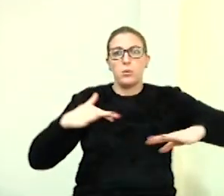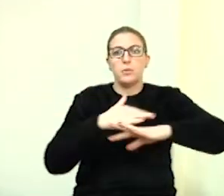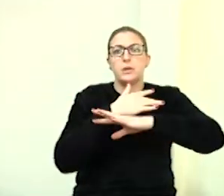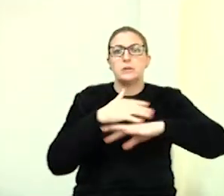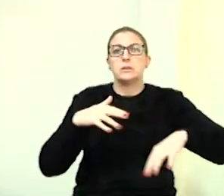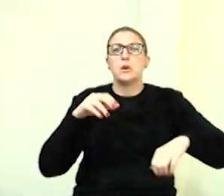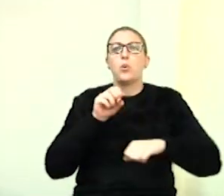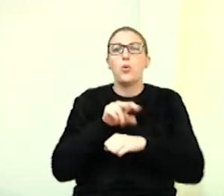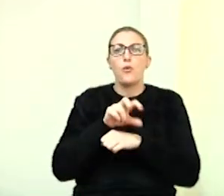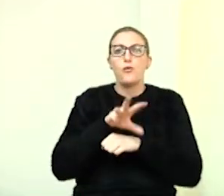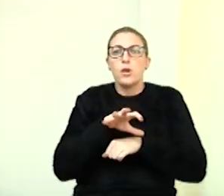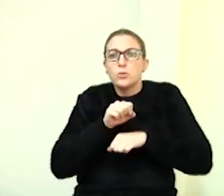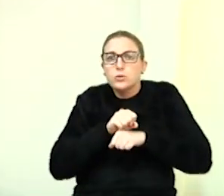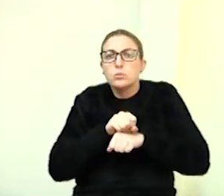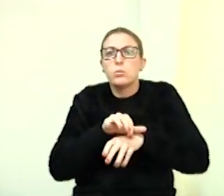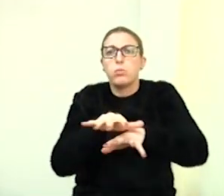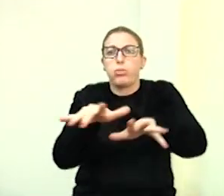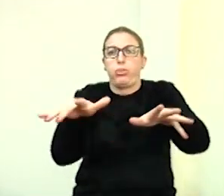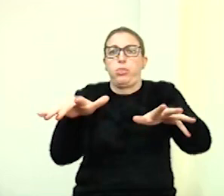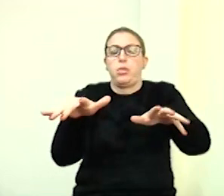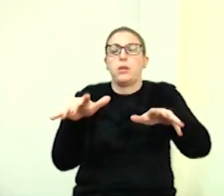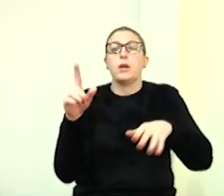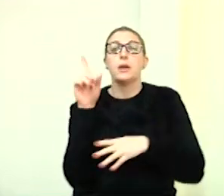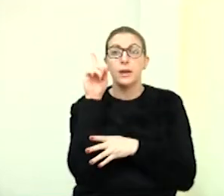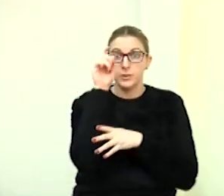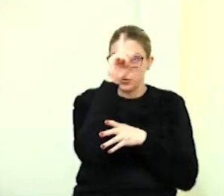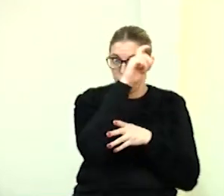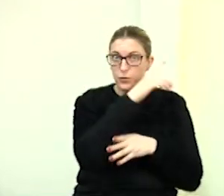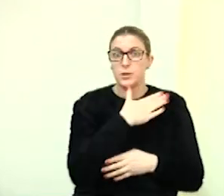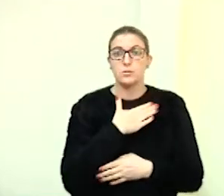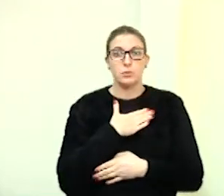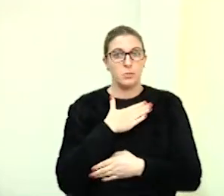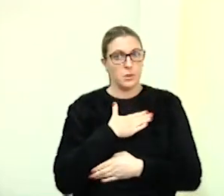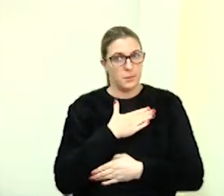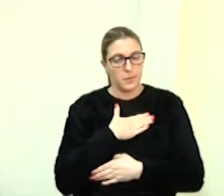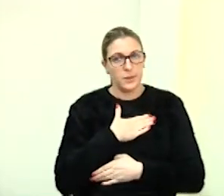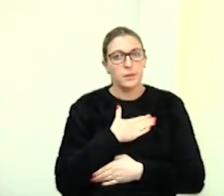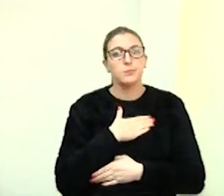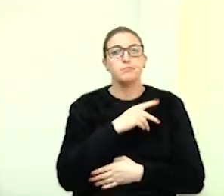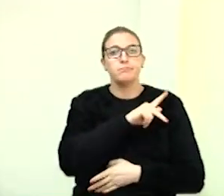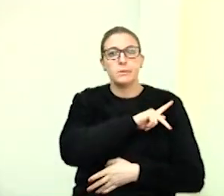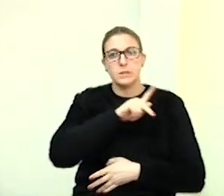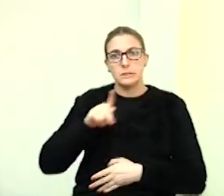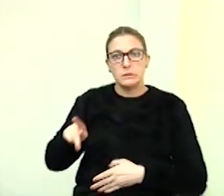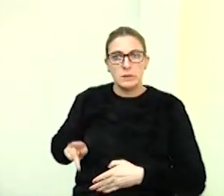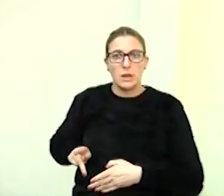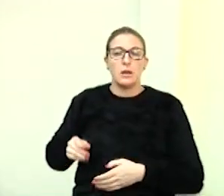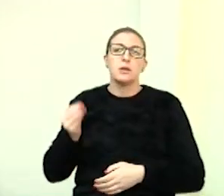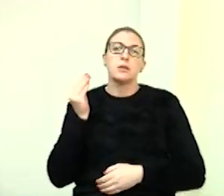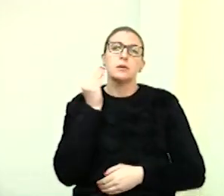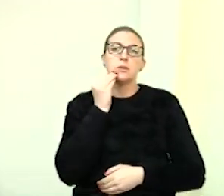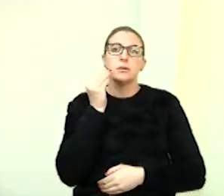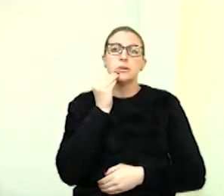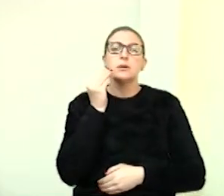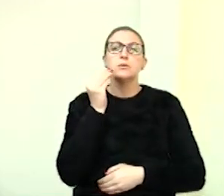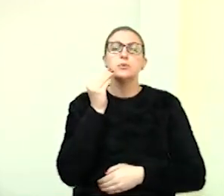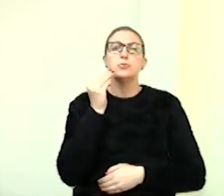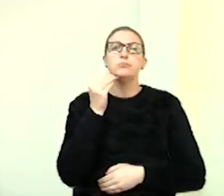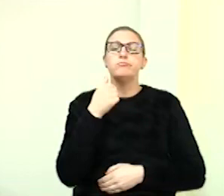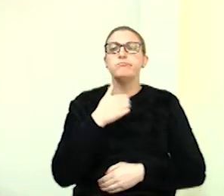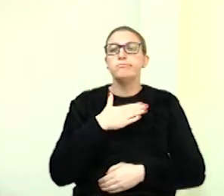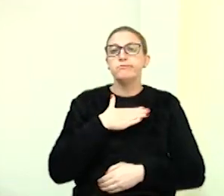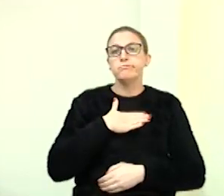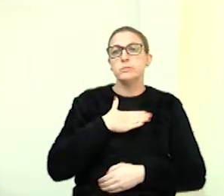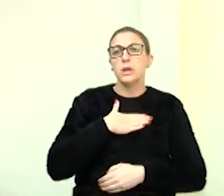é complicado para mim, presidente, tentando manter minha coerência como assinei